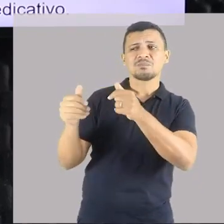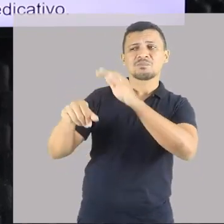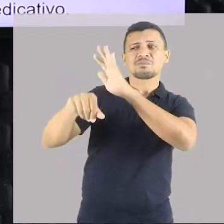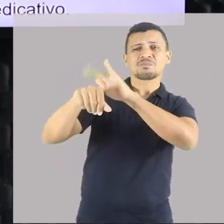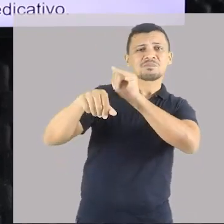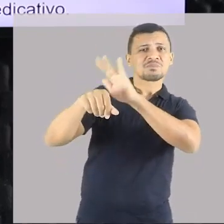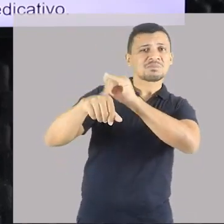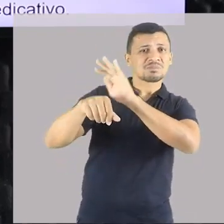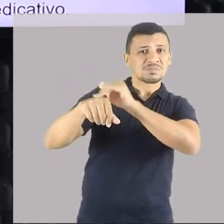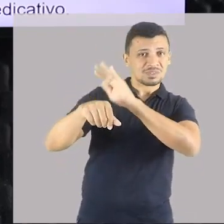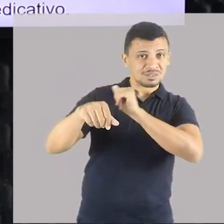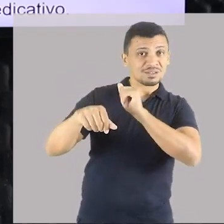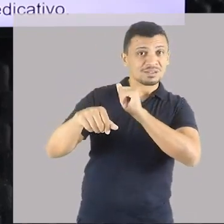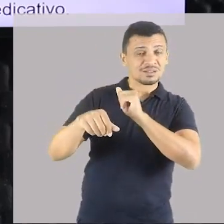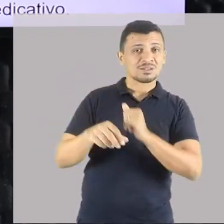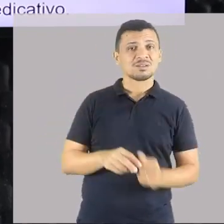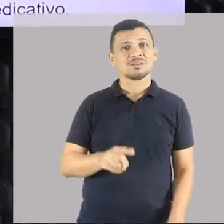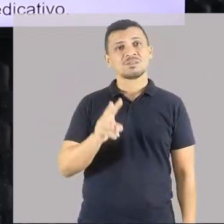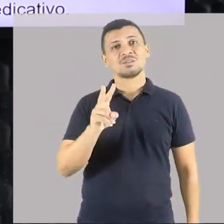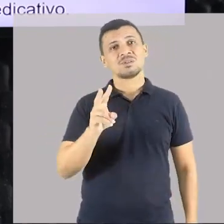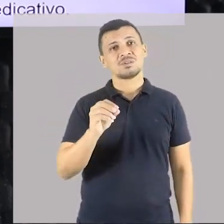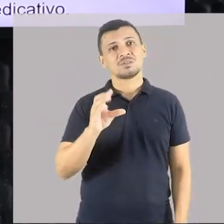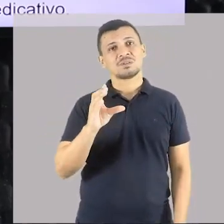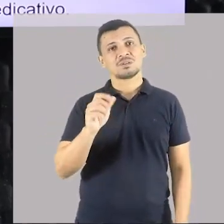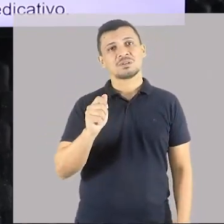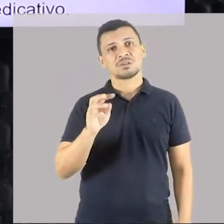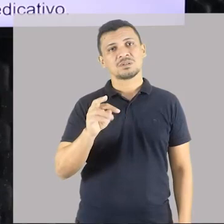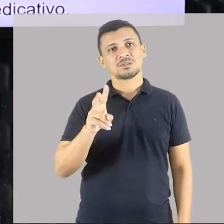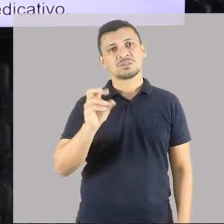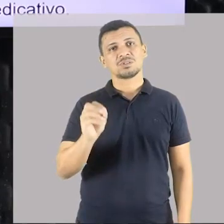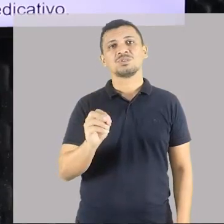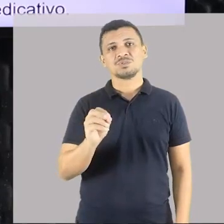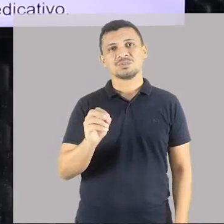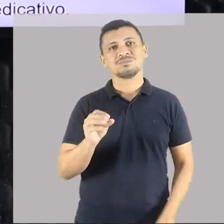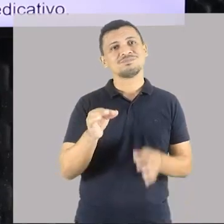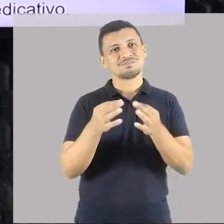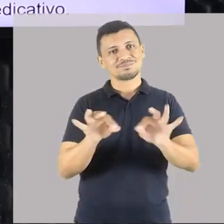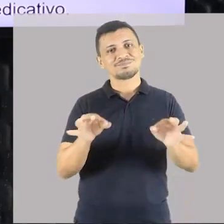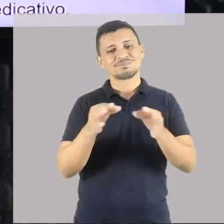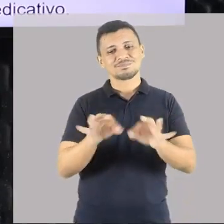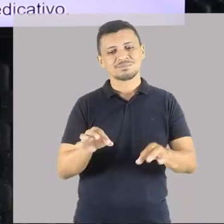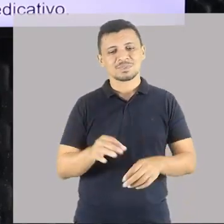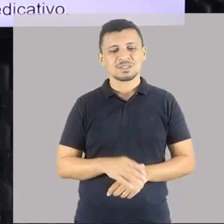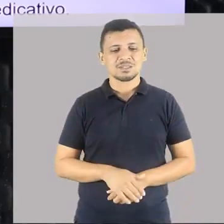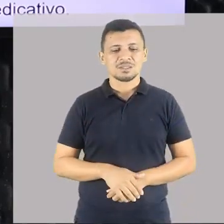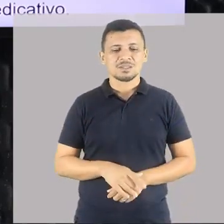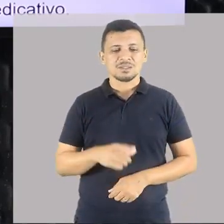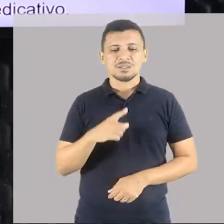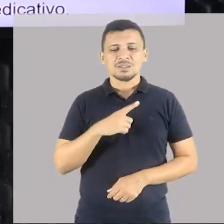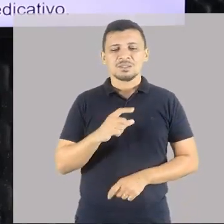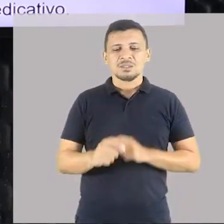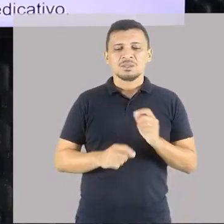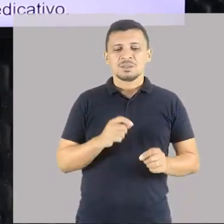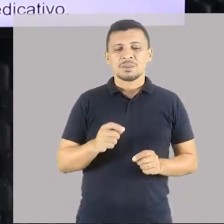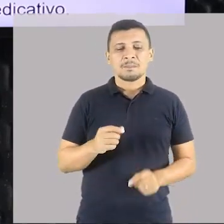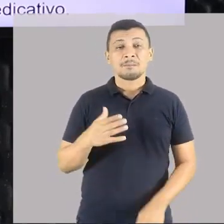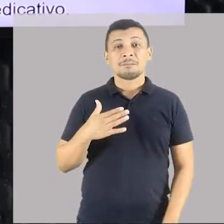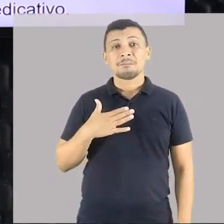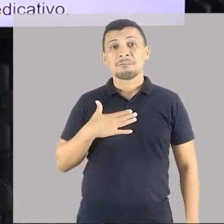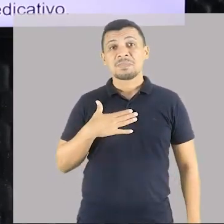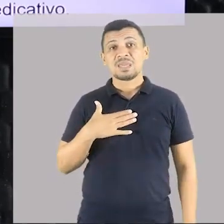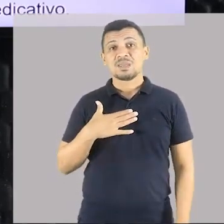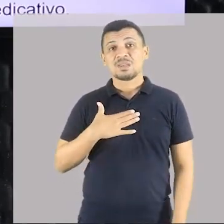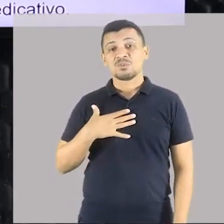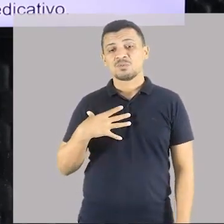a pessoa com quem se fala, sintaticamente esse termo vai ser chamado de vocativo. Só que aí ele tem a expressão meu filho, e